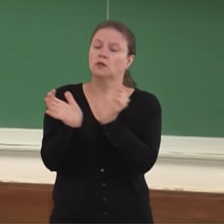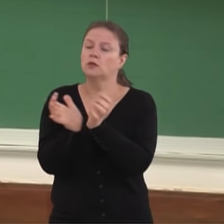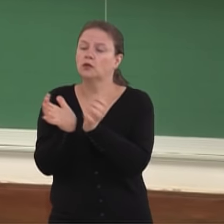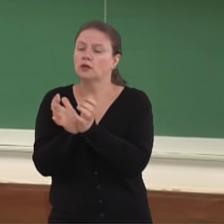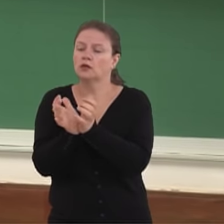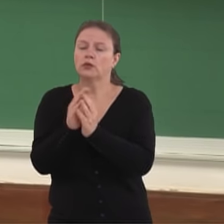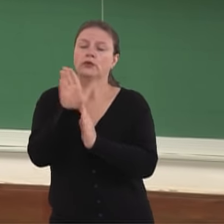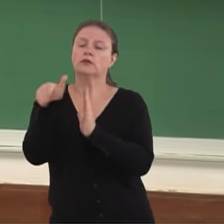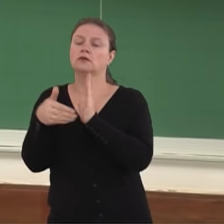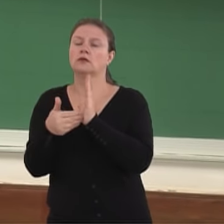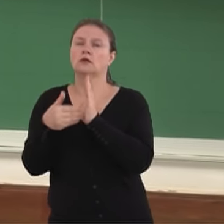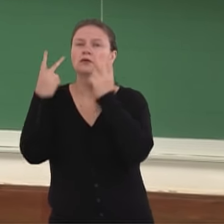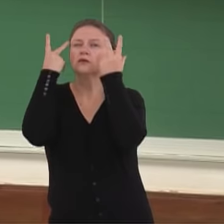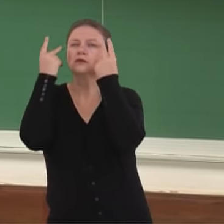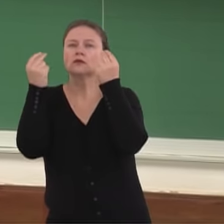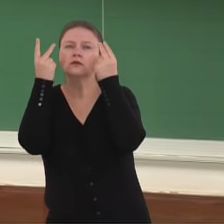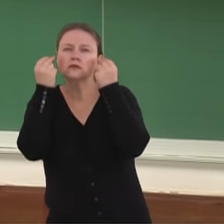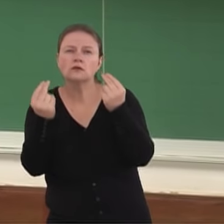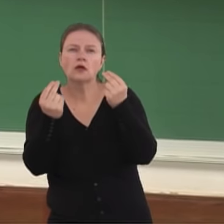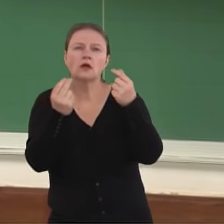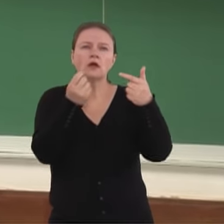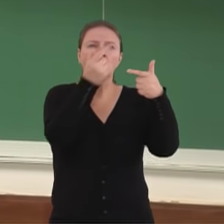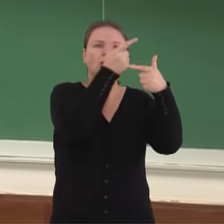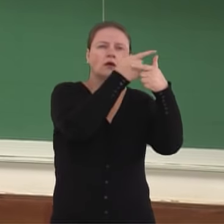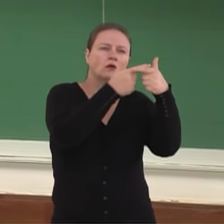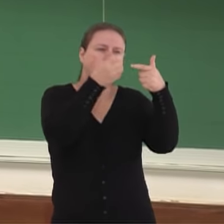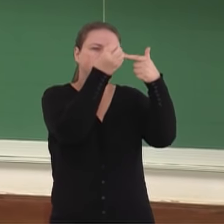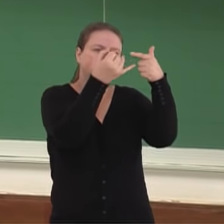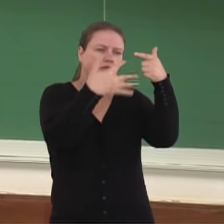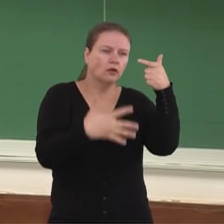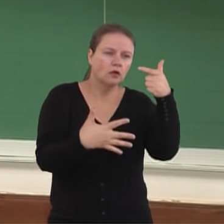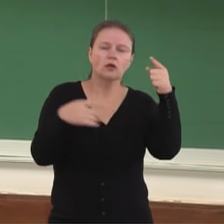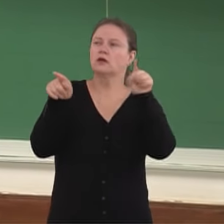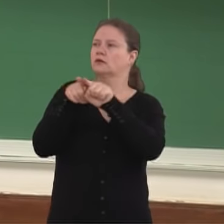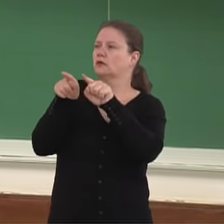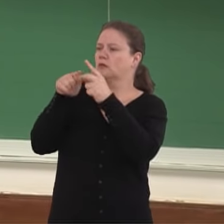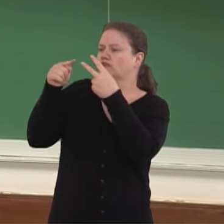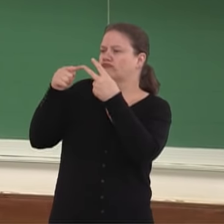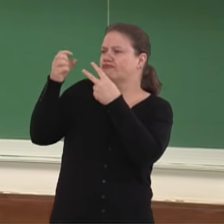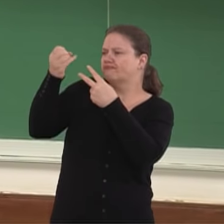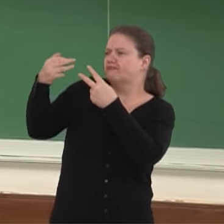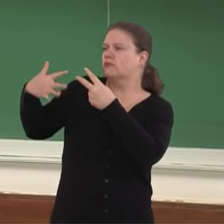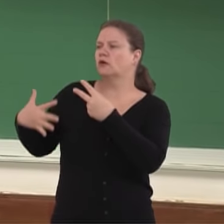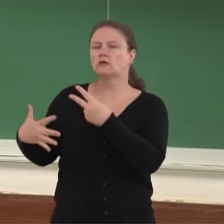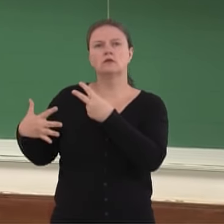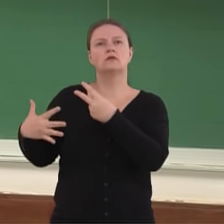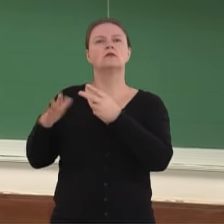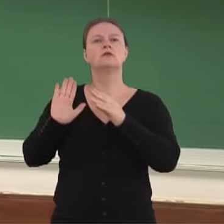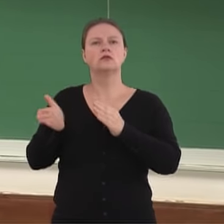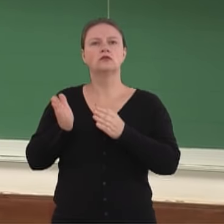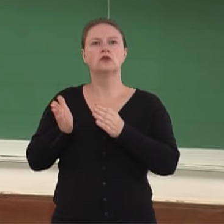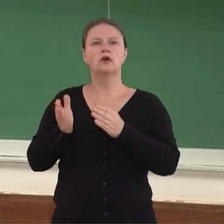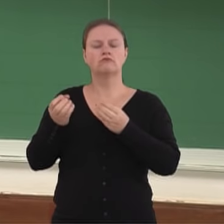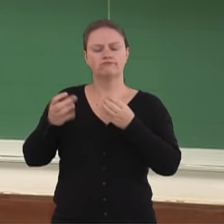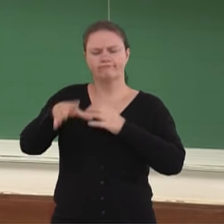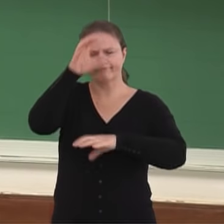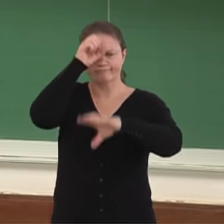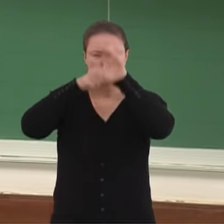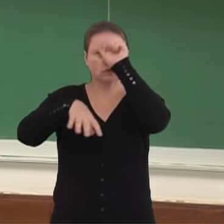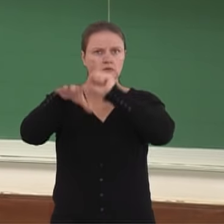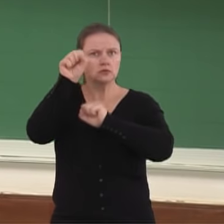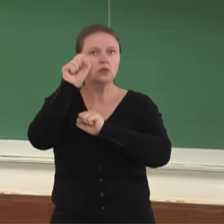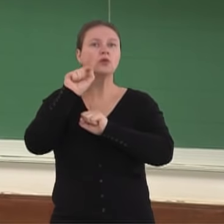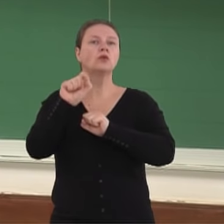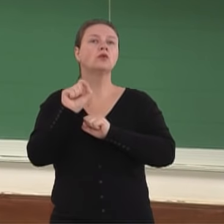os naturais, os racionais e os irracionais. E começamos a trabalhar com a operação dos